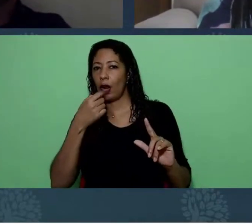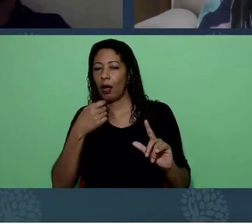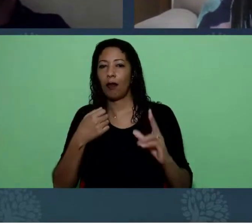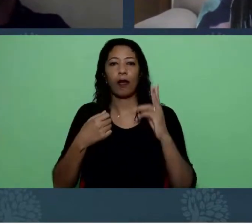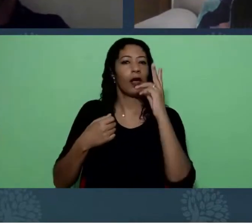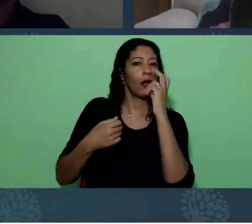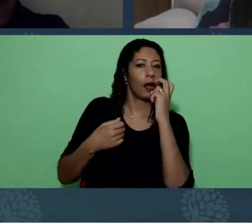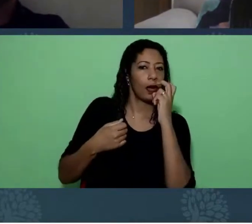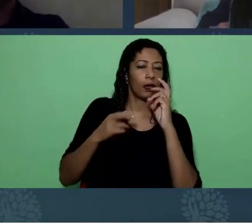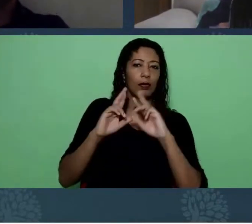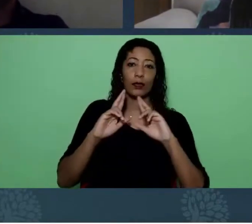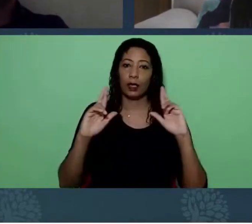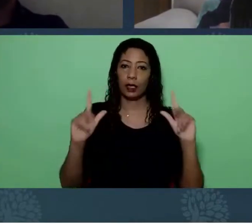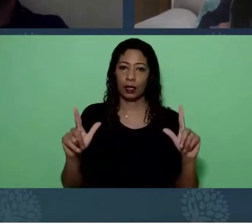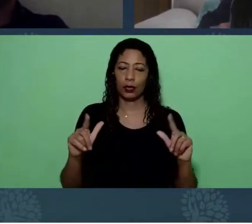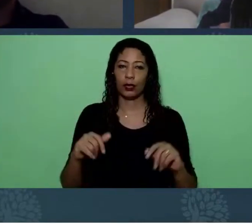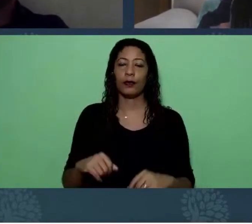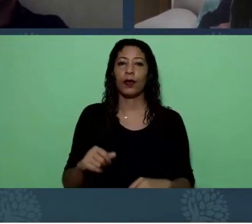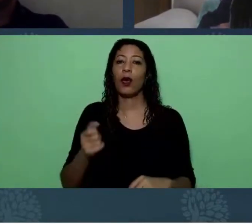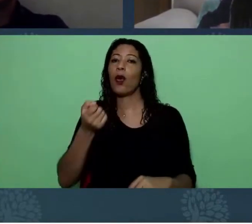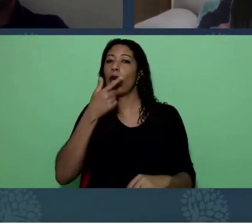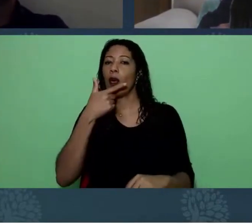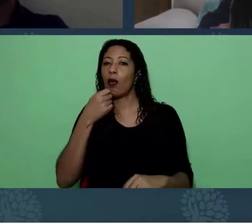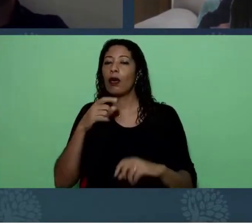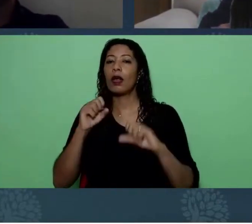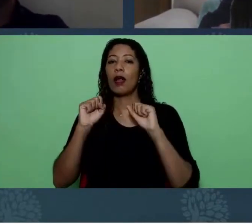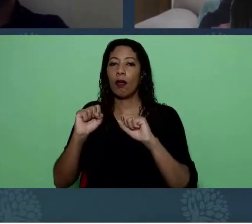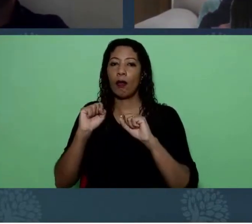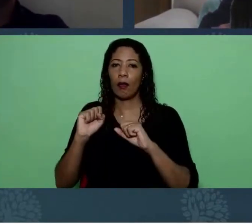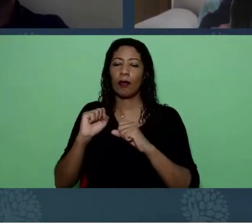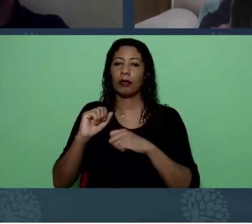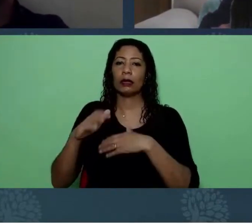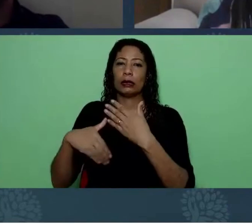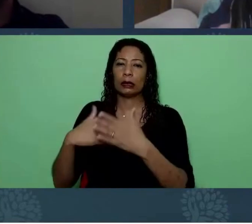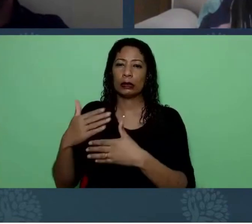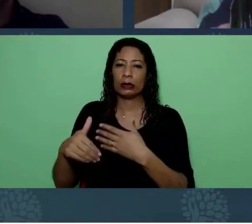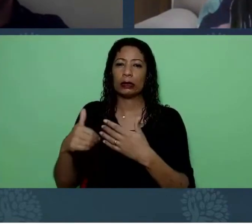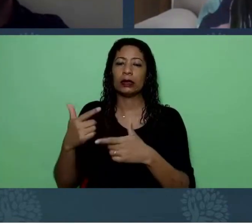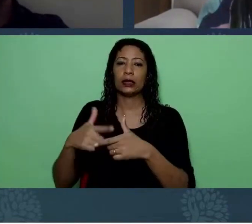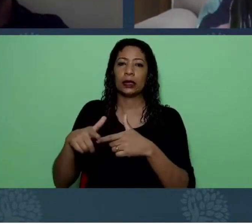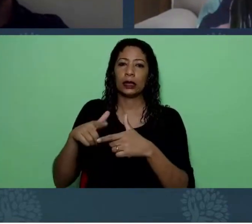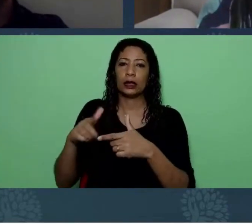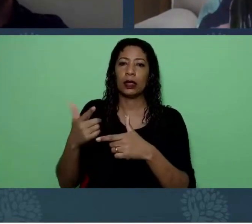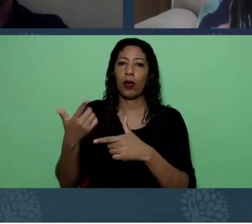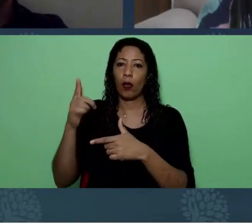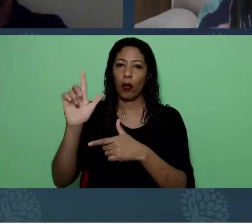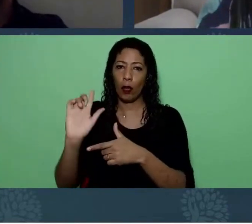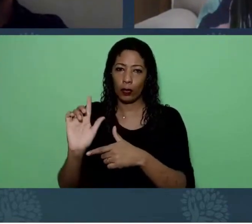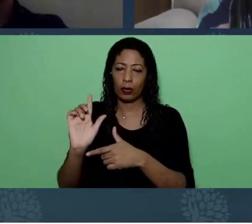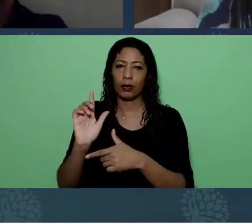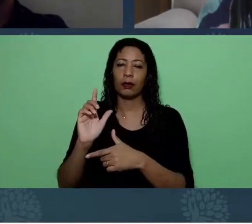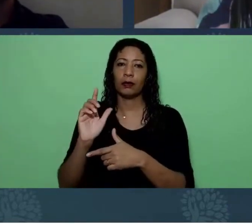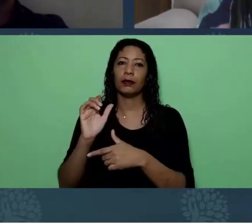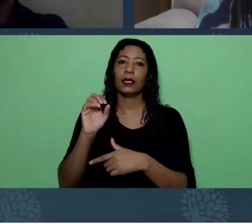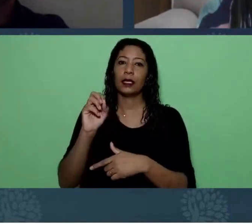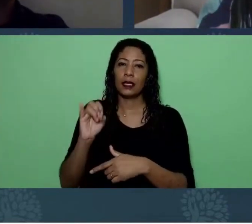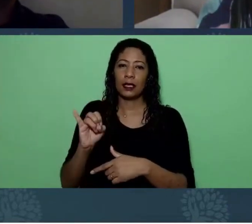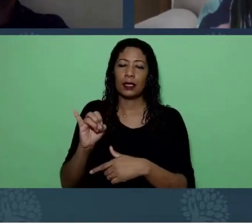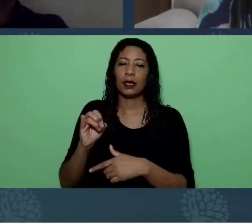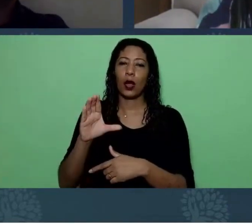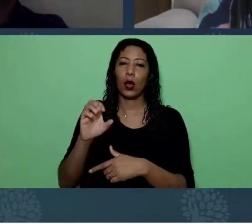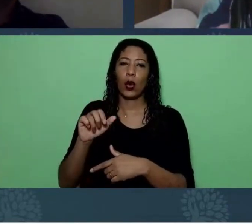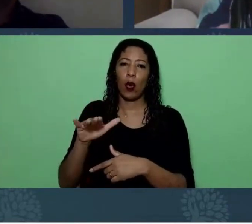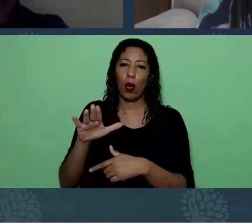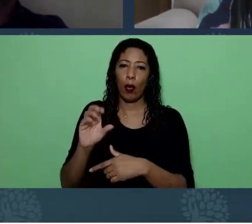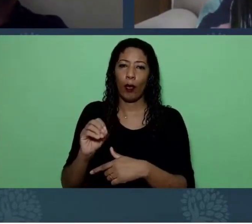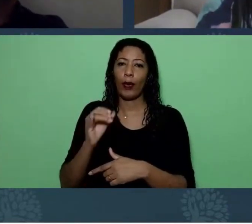inalatório. Então, o corticoide oral pode ter vários efeitos colaterais quando usado cronicamente, como eu comentei na aula, então,